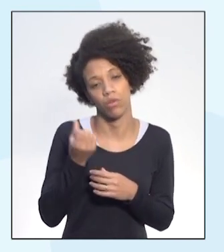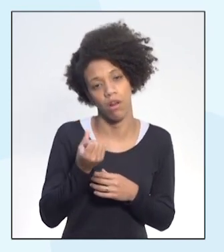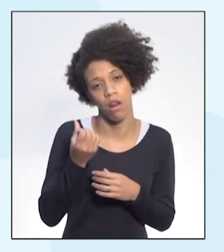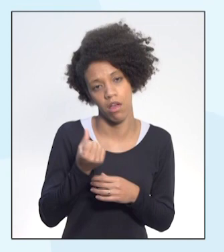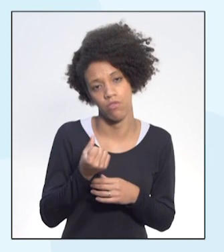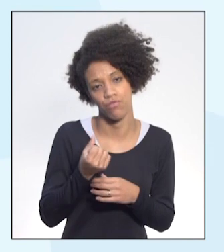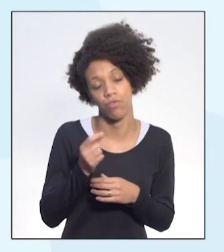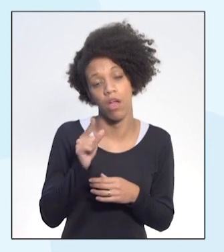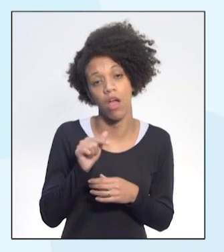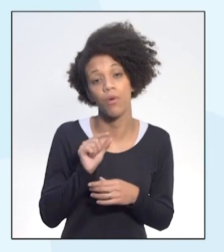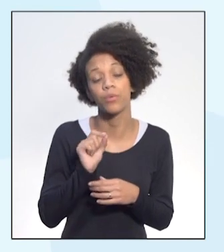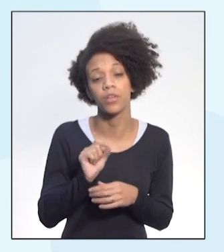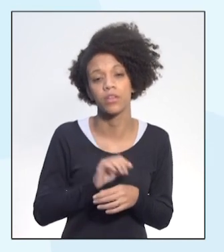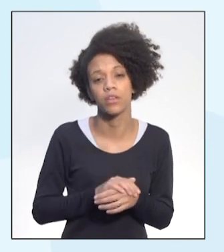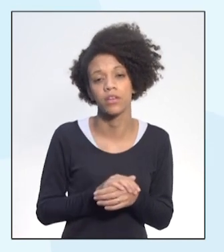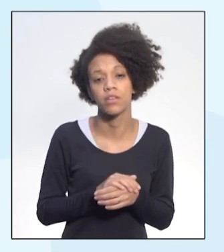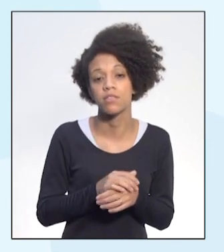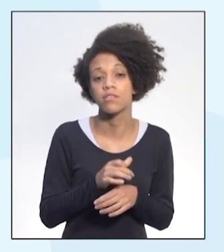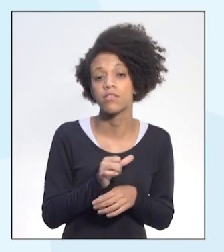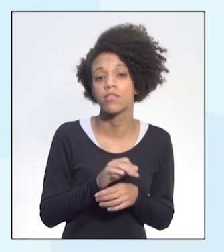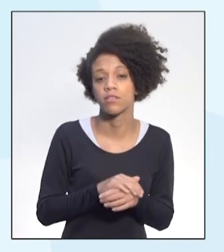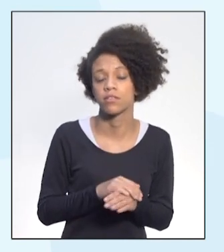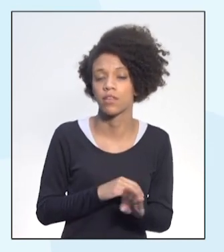6. Alternativa letra